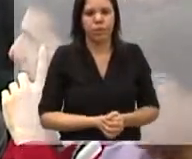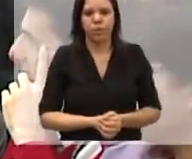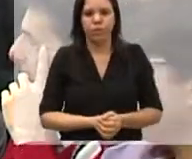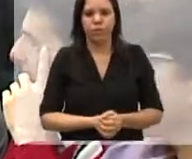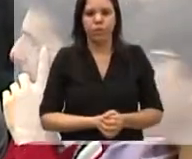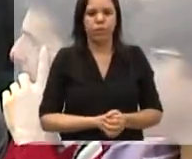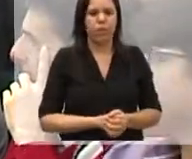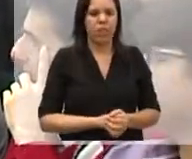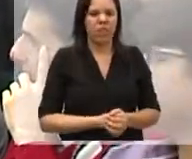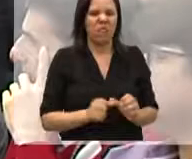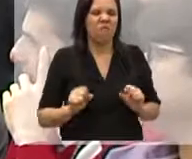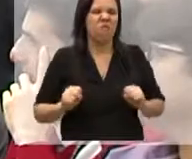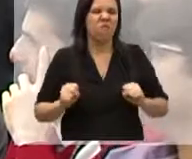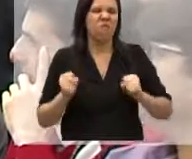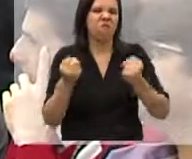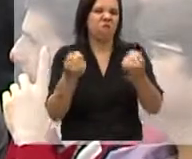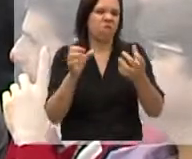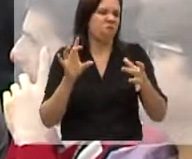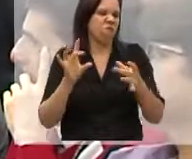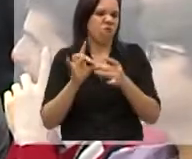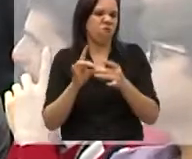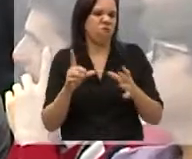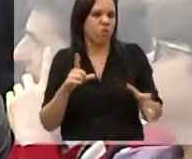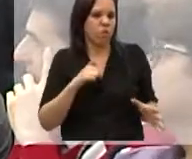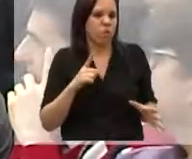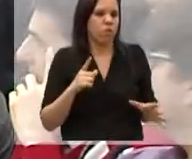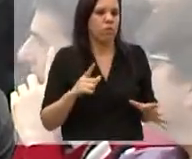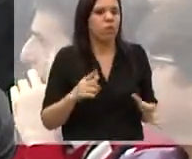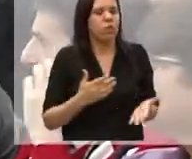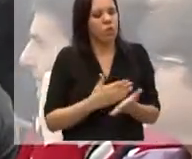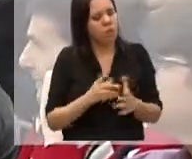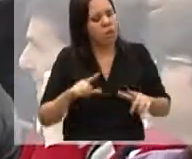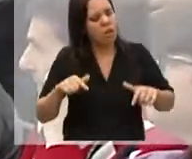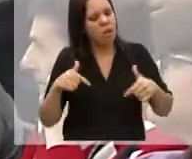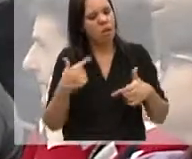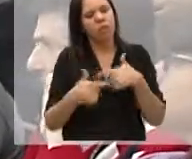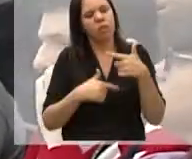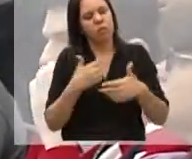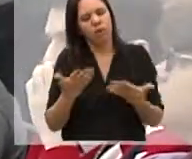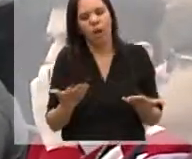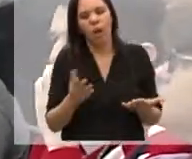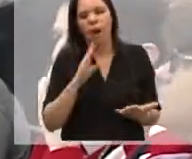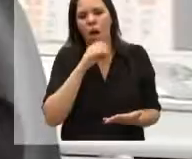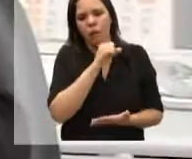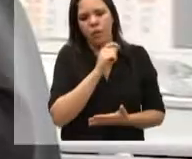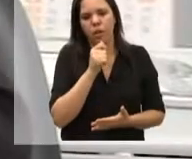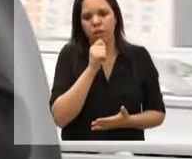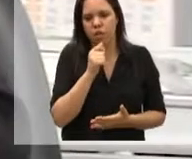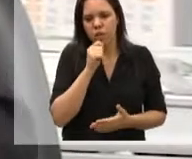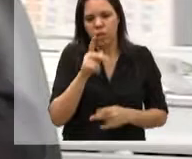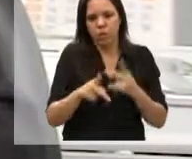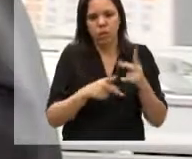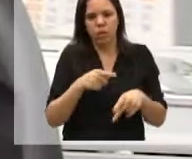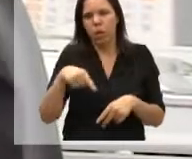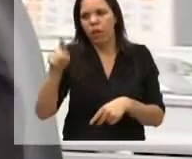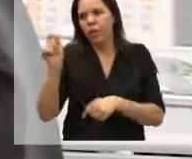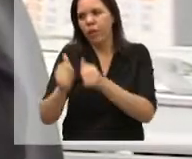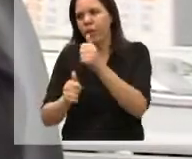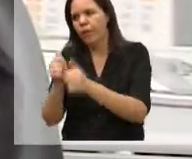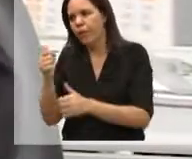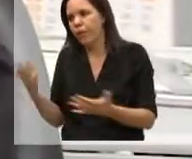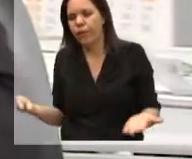são essa força e que devem começar a se engajar. Mas não é um trabalho para já não, porque a gente sabe, hoje o pessoal vai atrás de